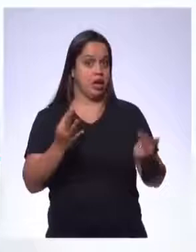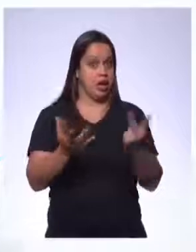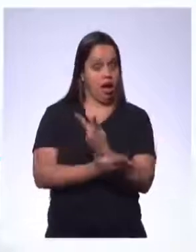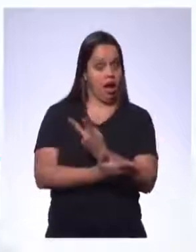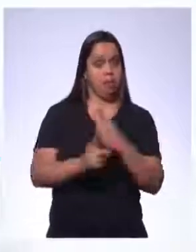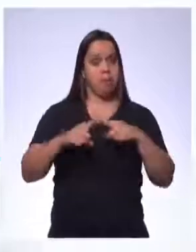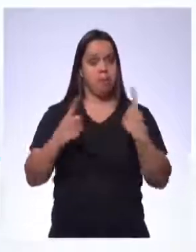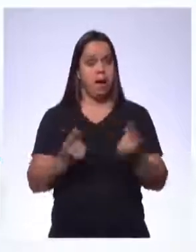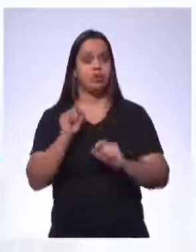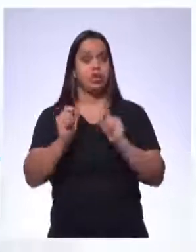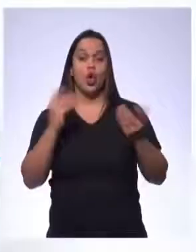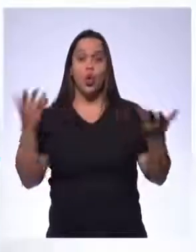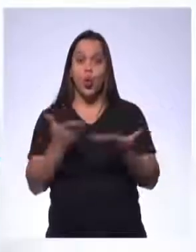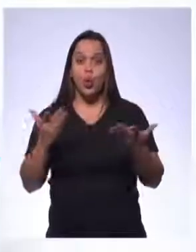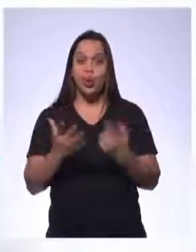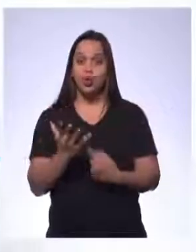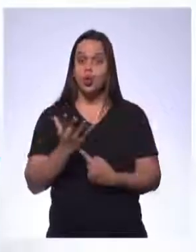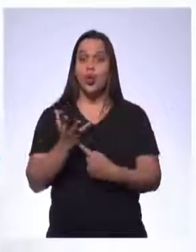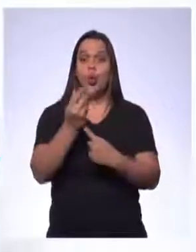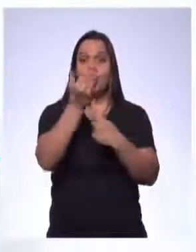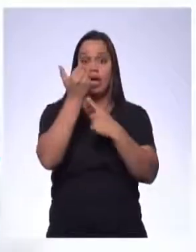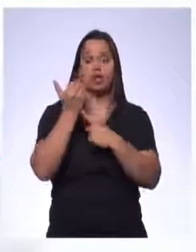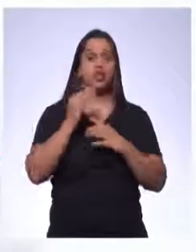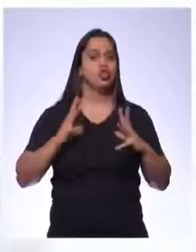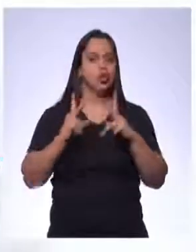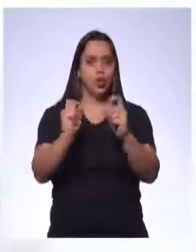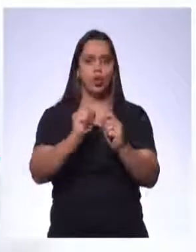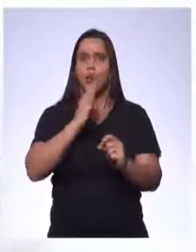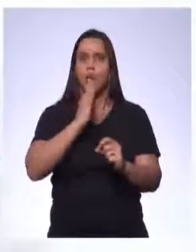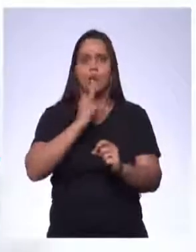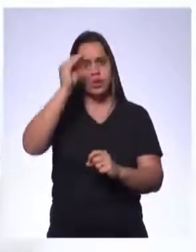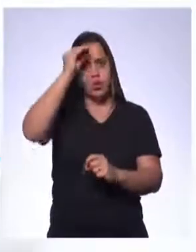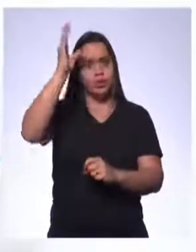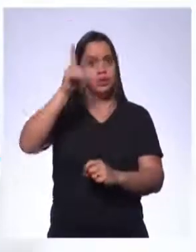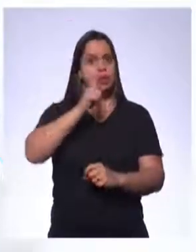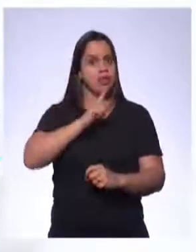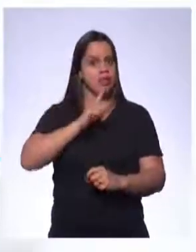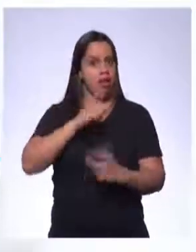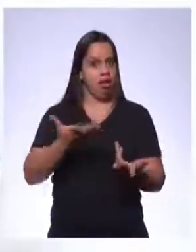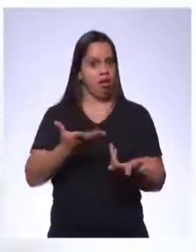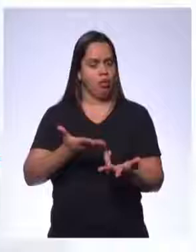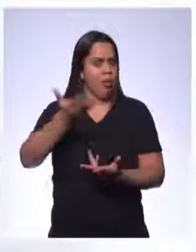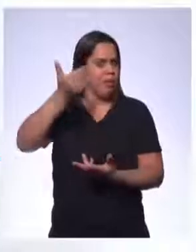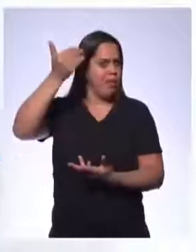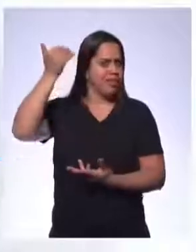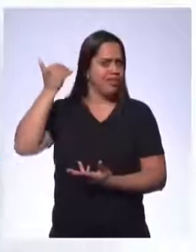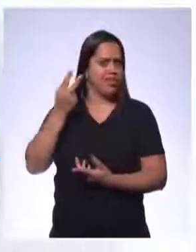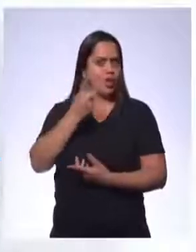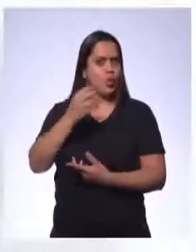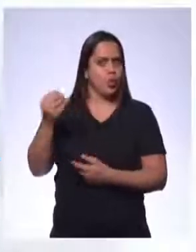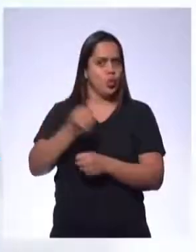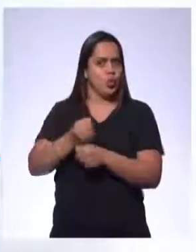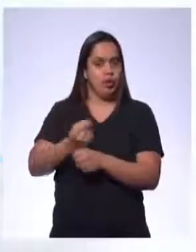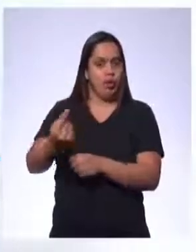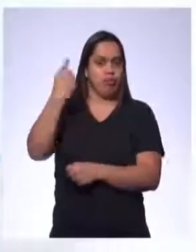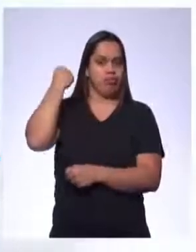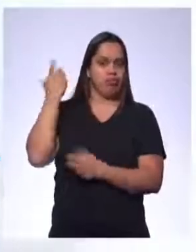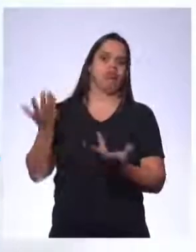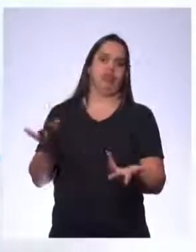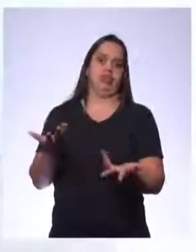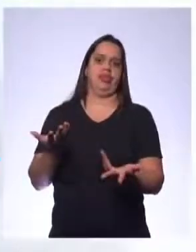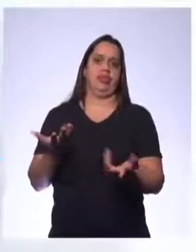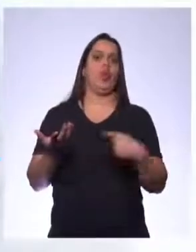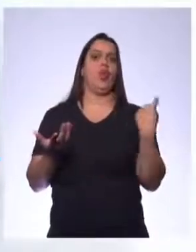toda a tecnologia, com todo o conhecimento, ainda faz isso, imagina há 200, 300 anos atrás. Tá bom? Bom, o